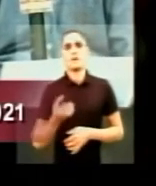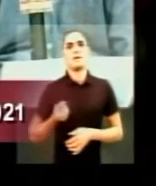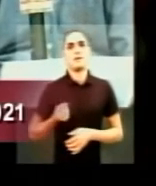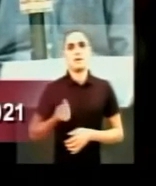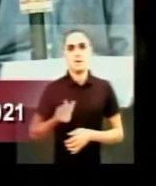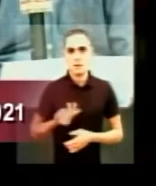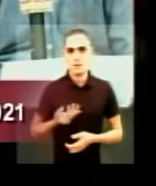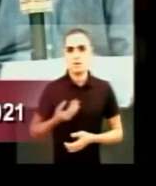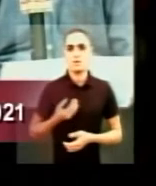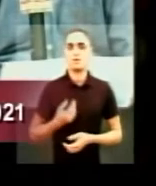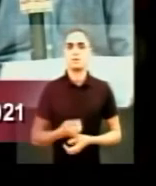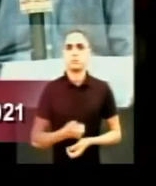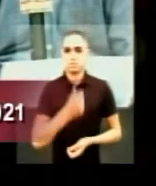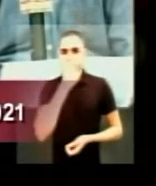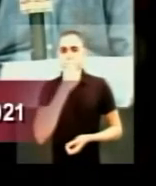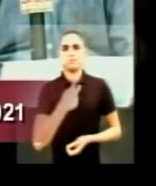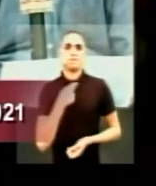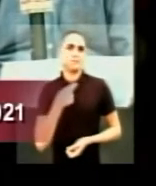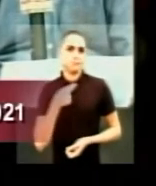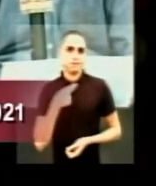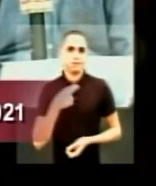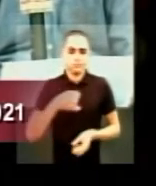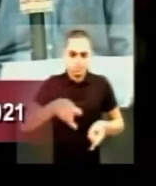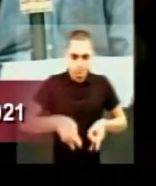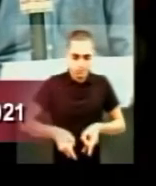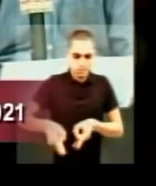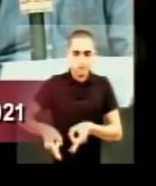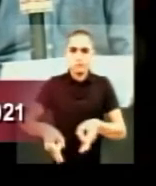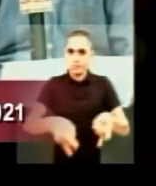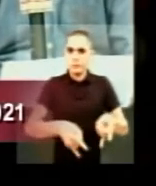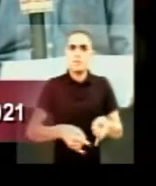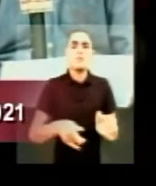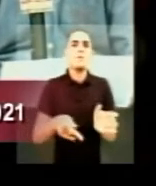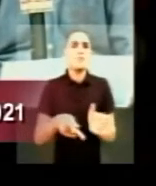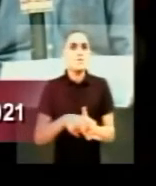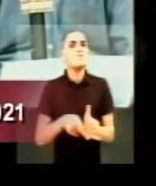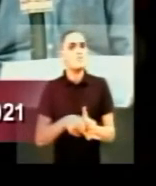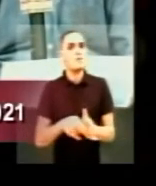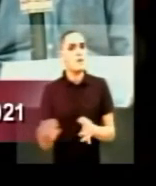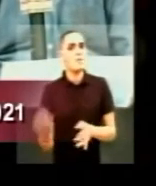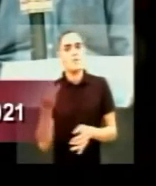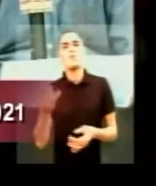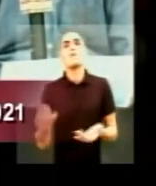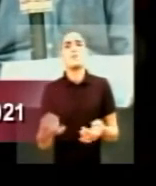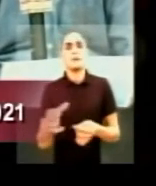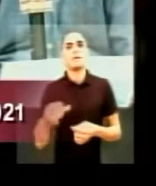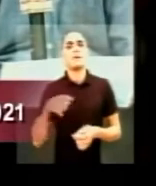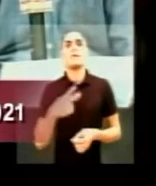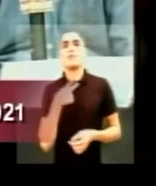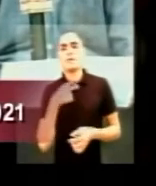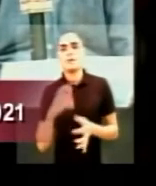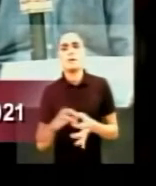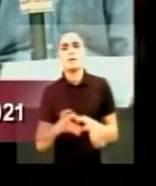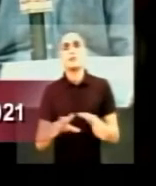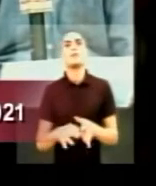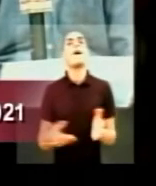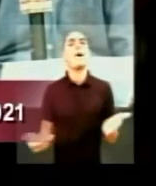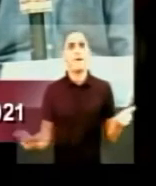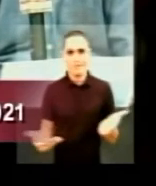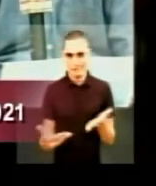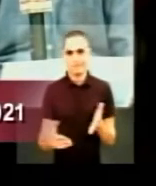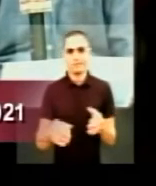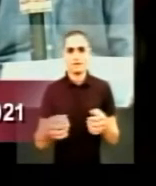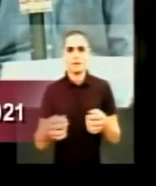importante do Plano São Paulo de flexibilização, aumentou consideravelmente nas